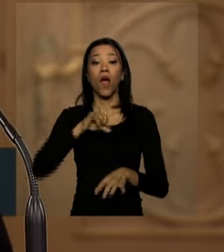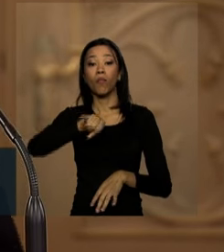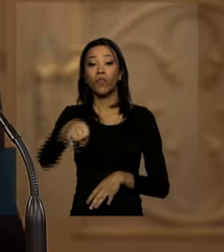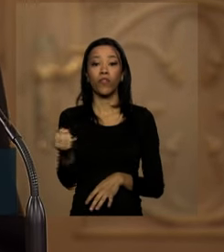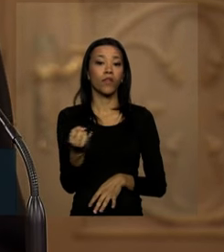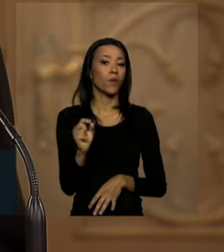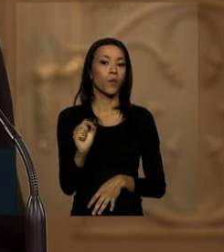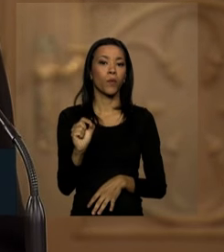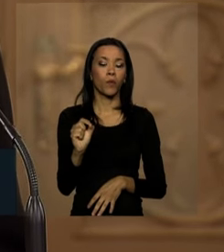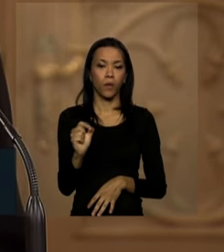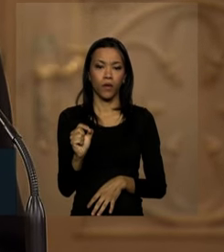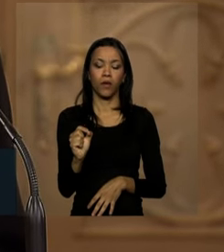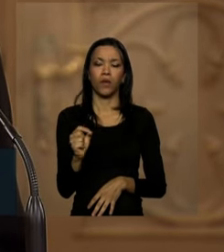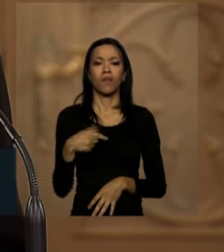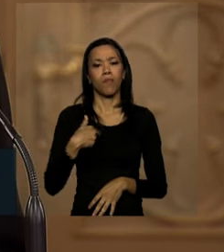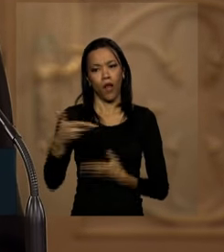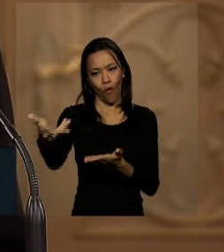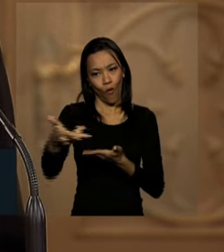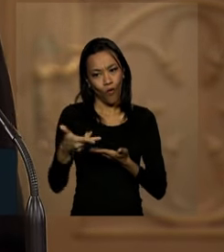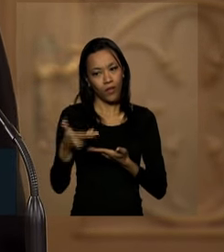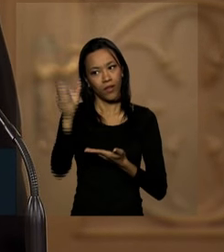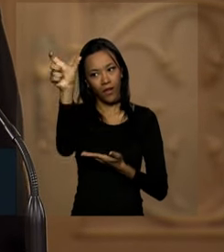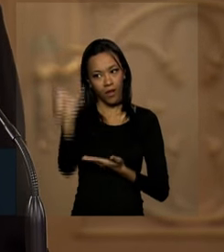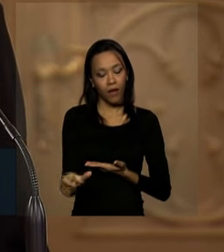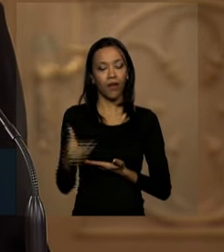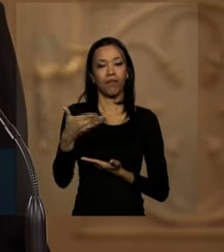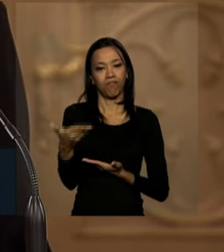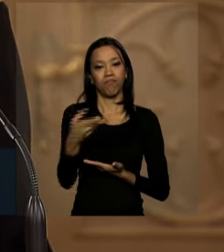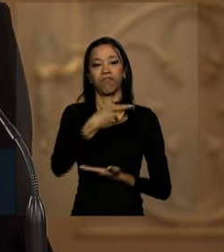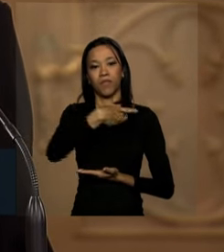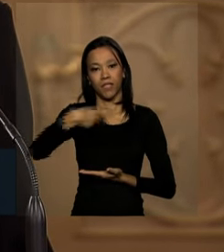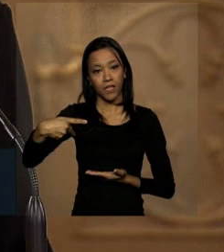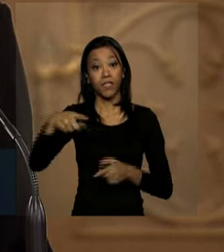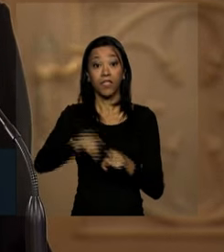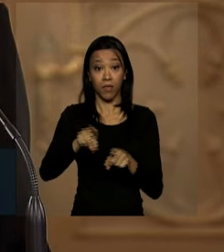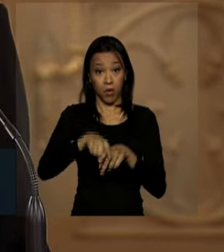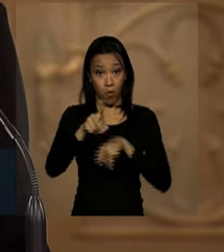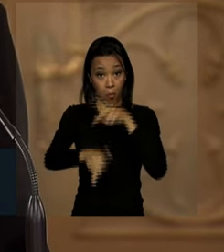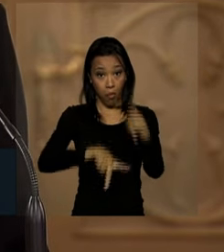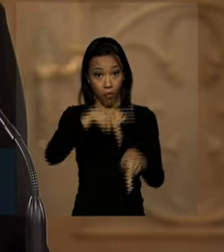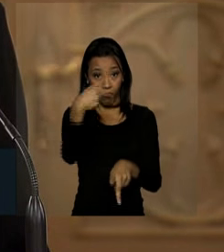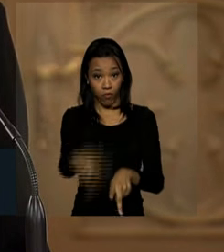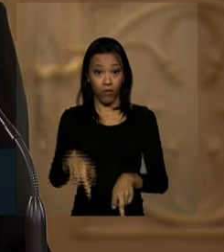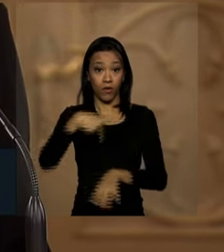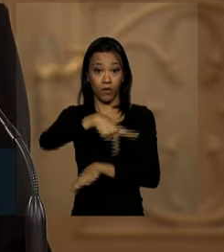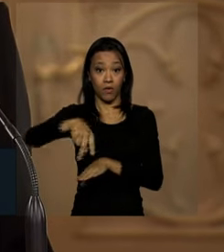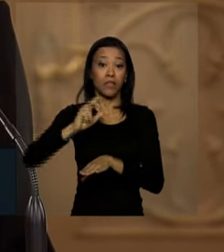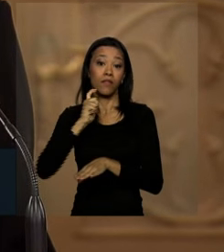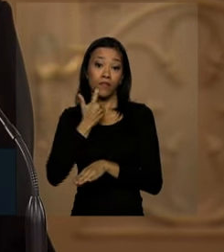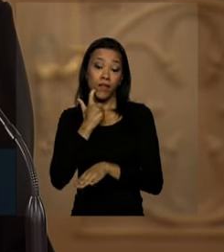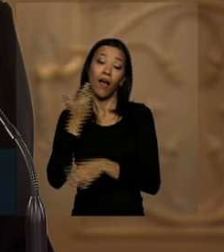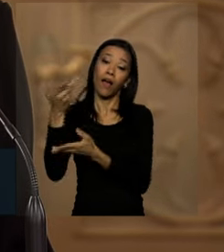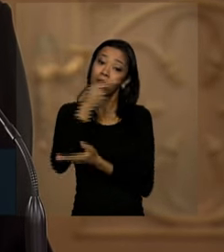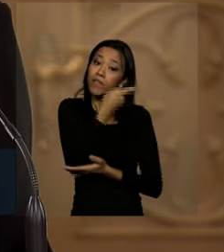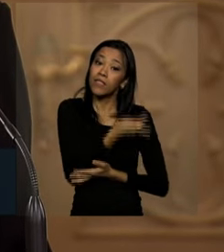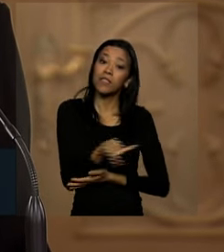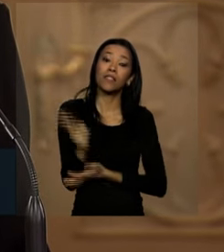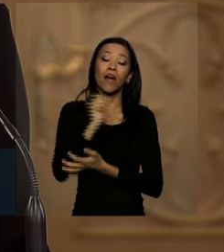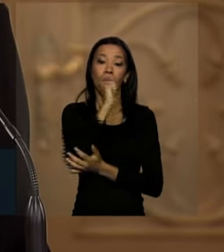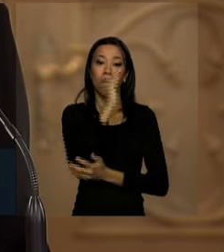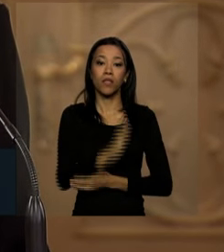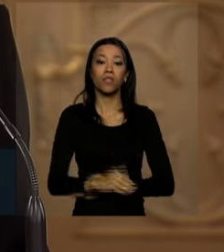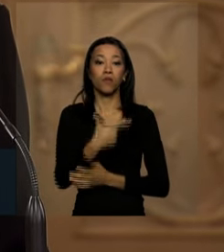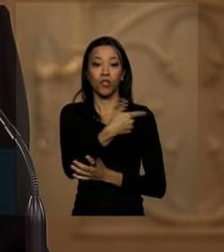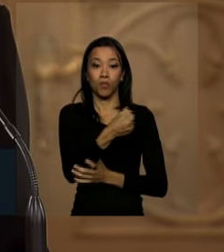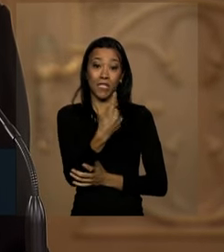a oportunidade para convidar o senhor presidente e o povo finlandês a visitar o Brasil em